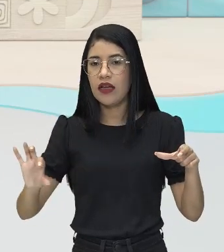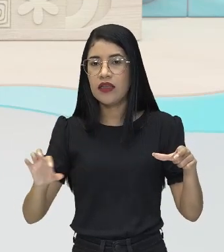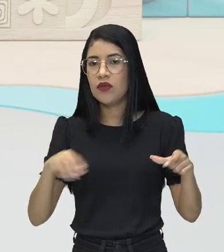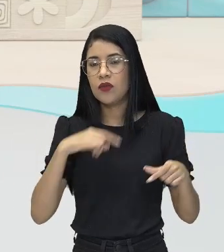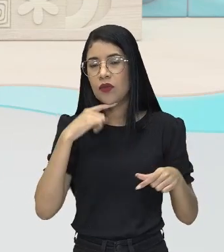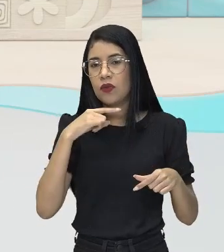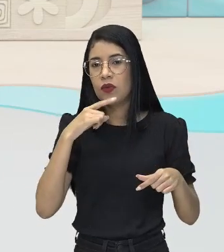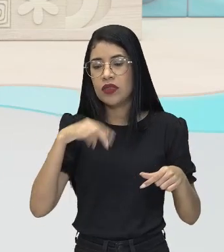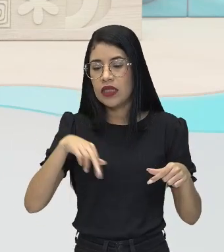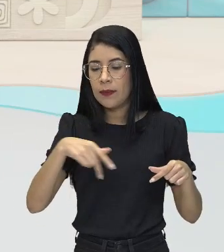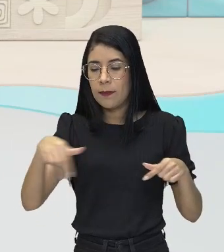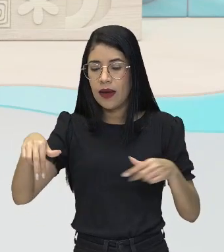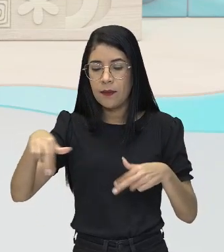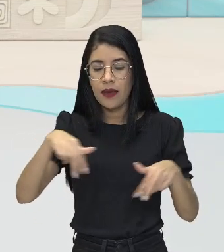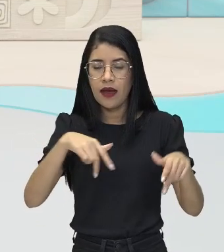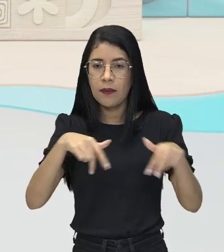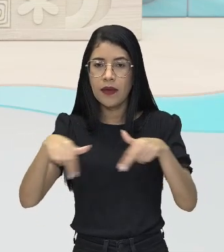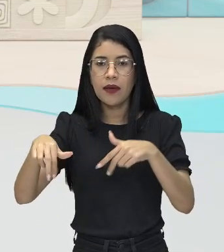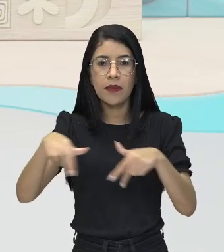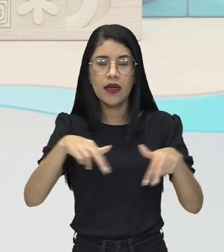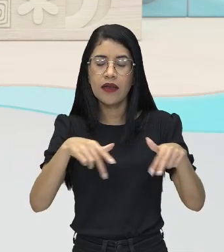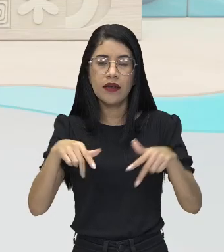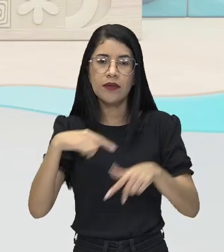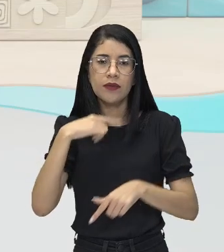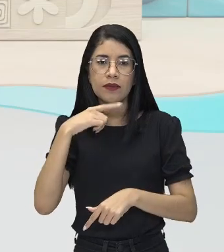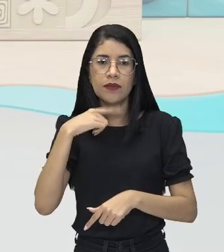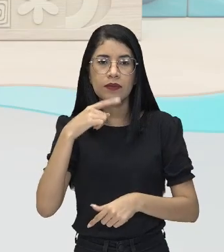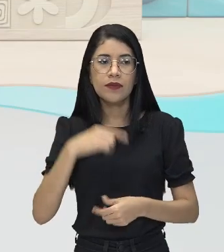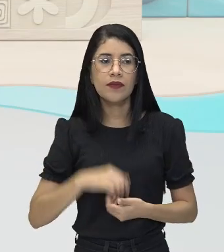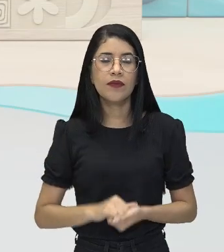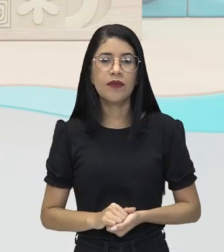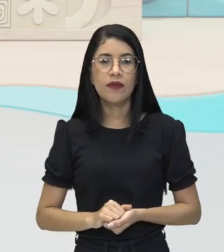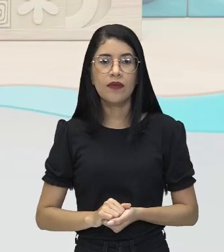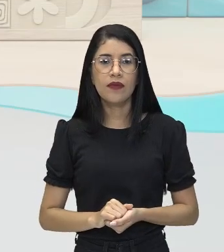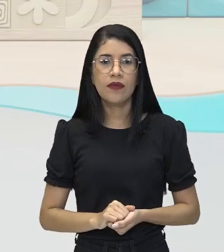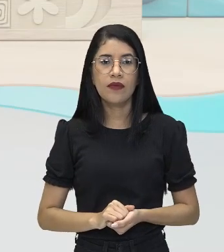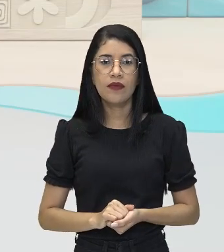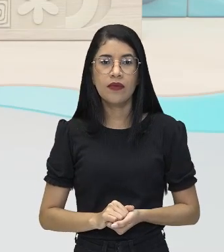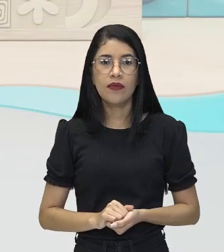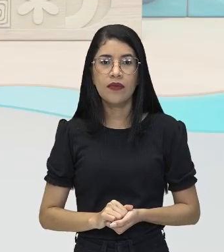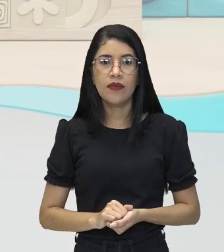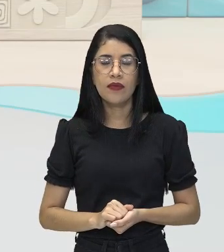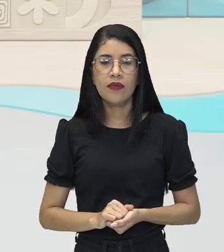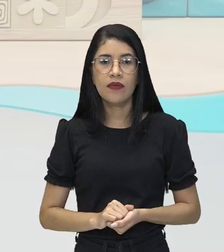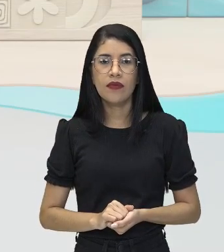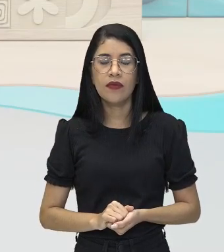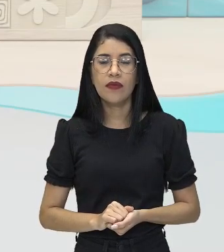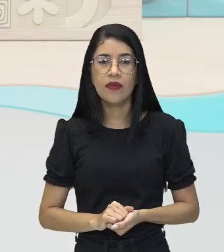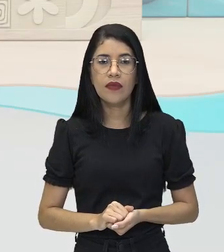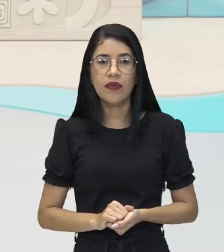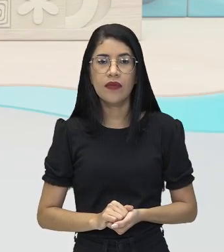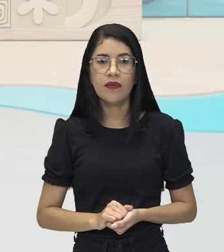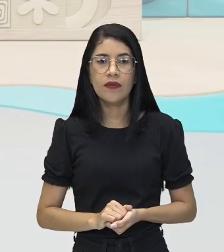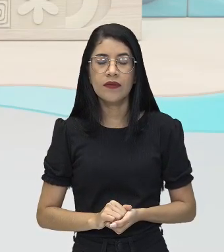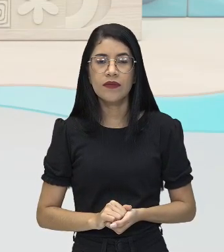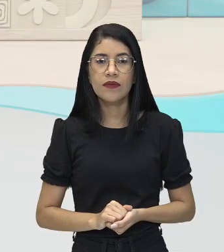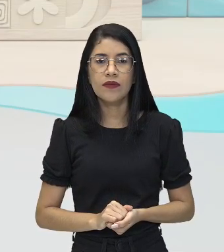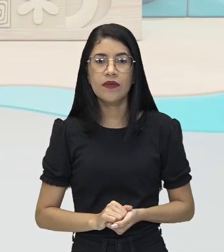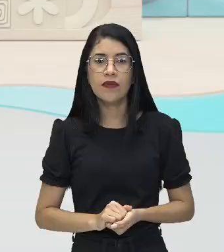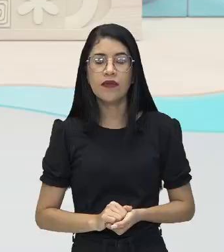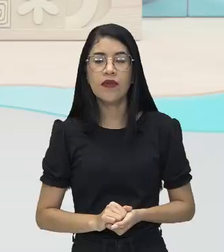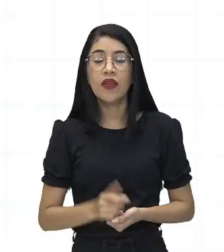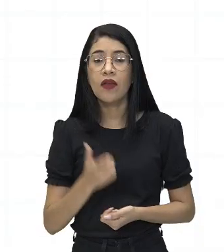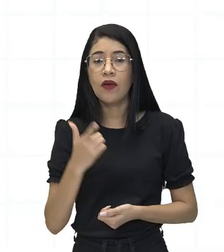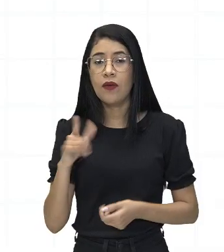aquele espaço que tem o interior quando utilizou o arco que nós vimos agora no interior do Panteão, certo? E aí tem uma outra questão